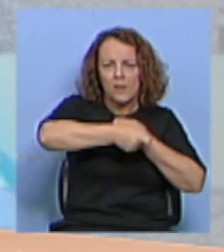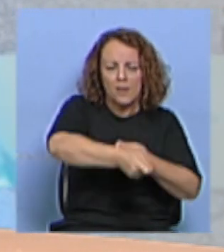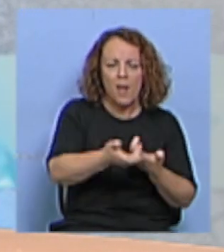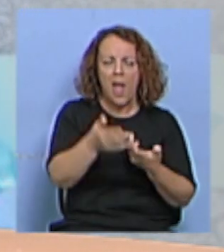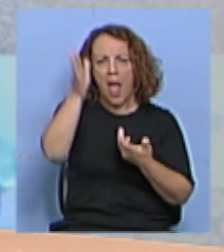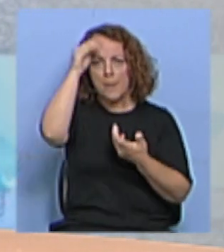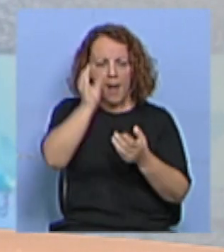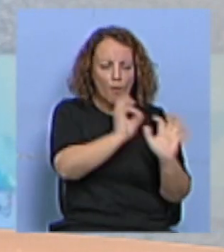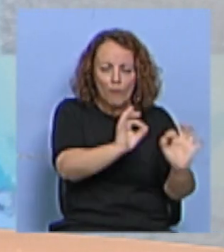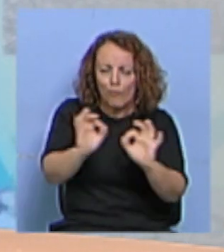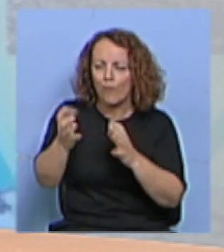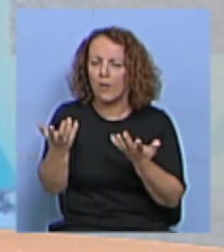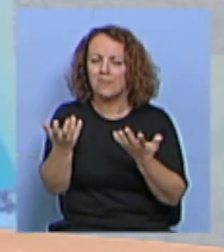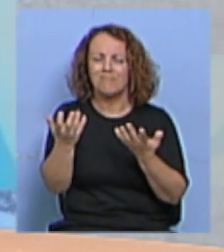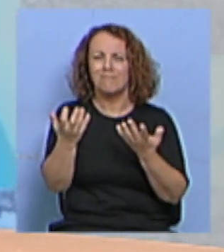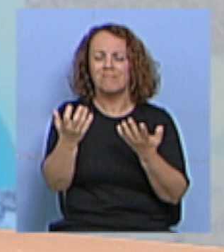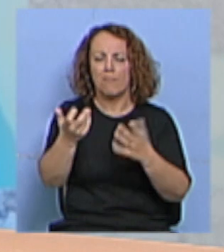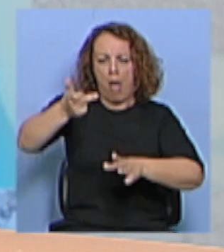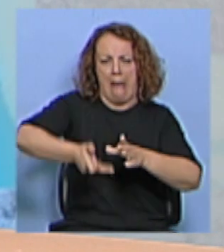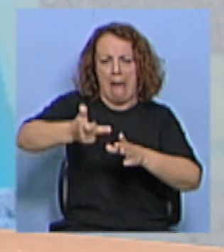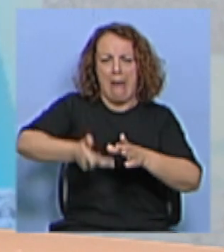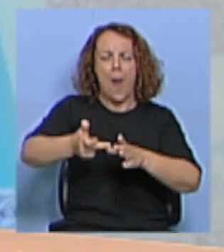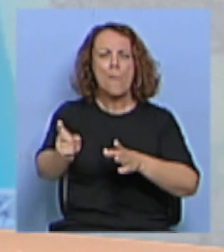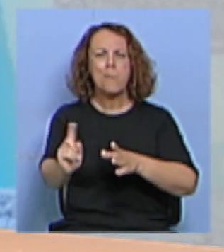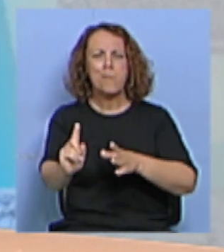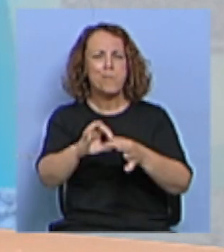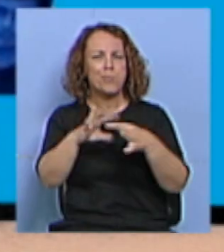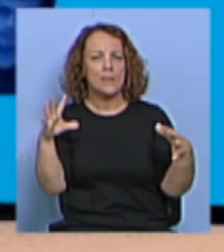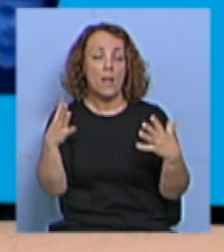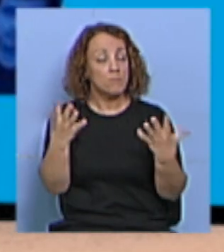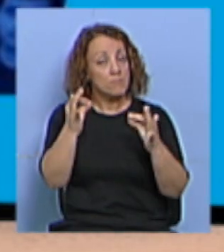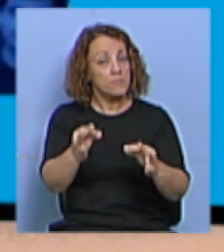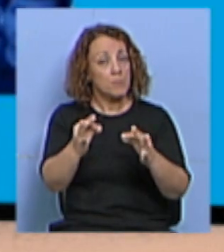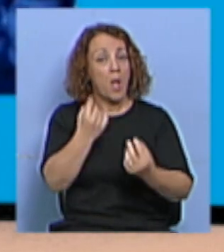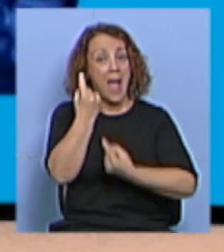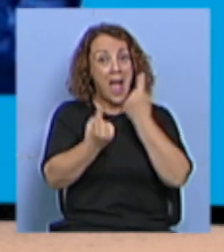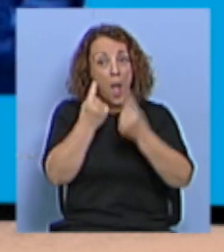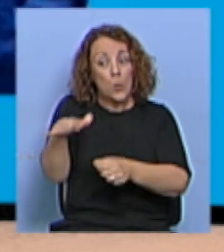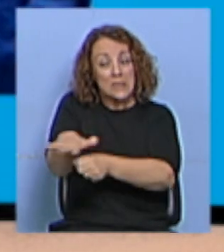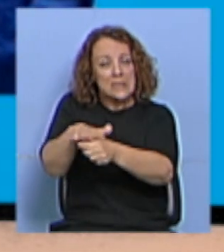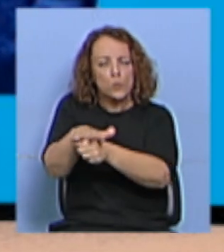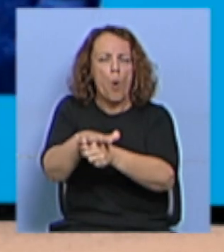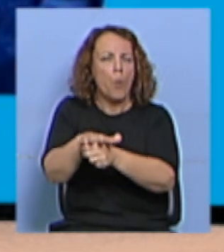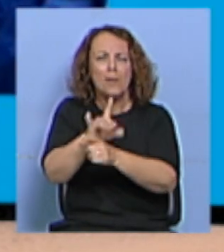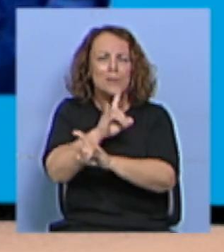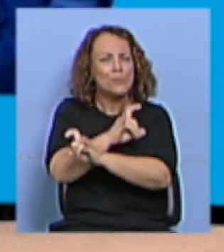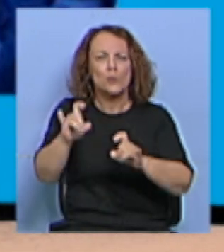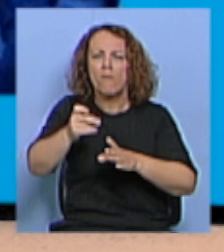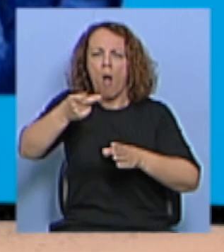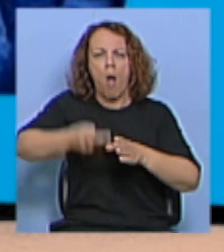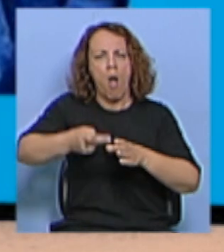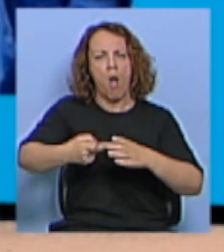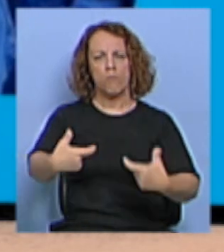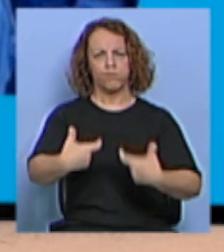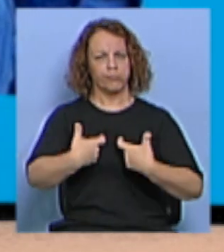dos animais, não é muito viável ficar Sim, eu acho fechado que em não é casa. mesmo possível em certos contextos e por isso é por isso que